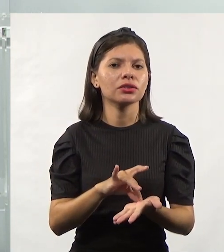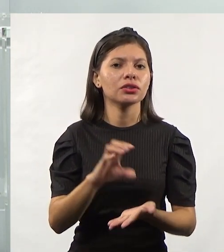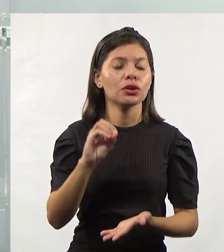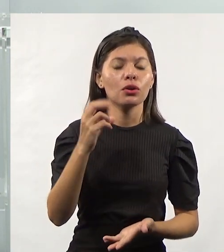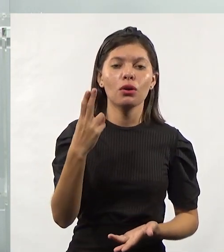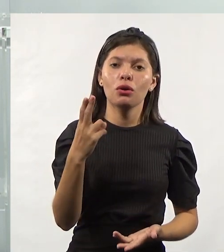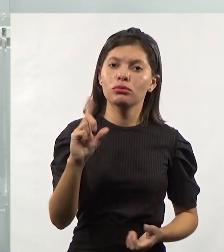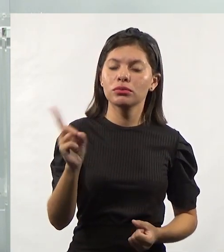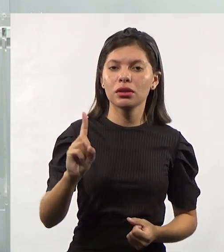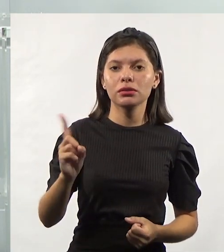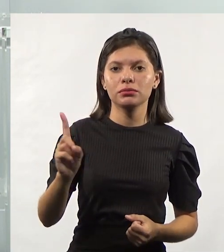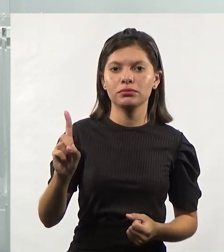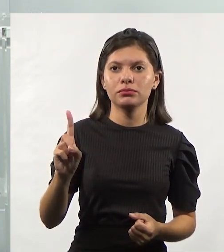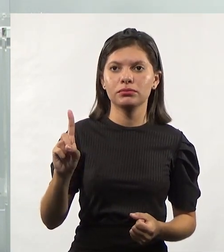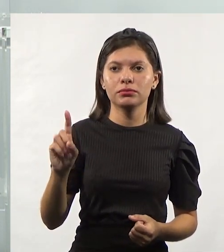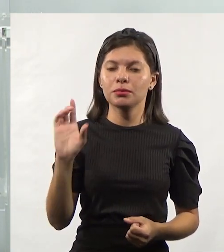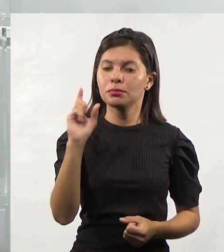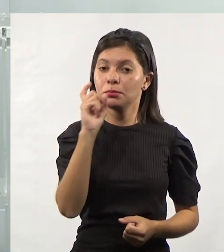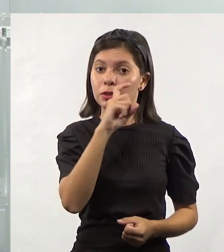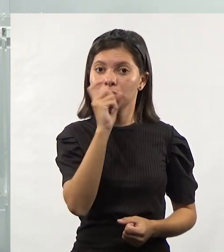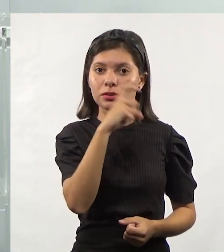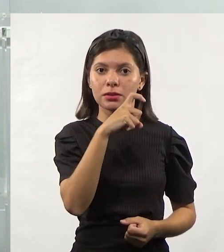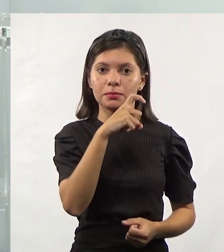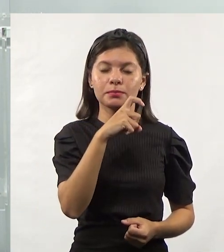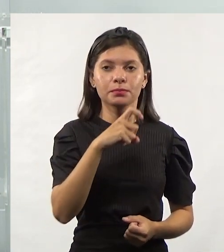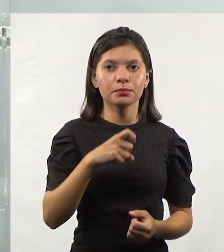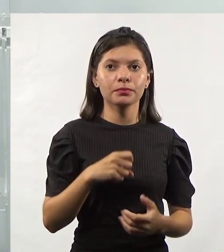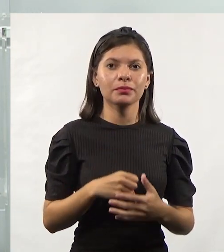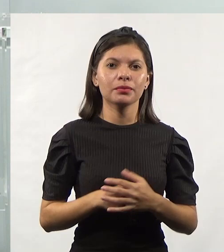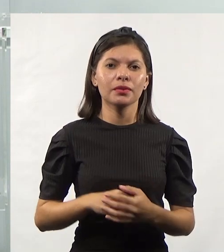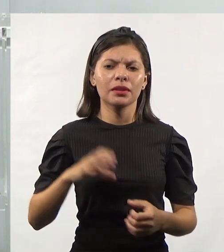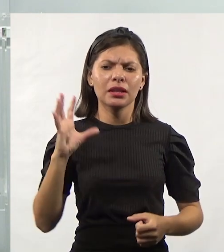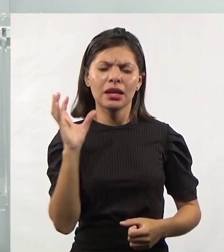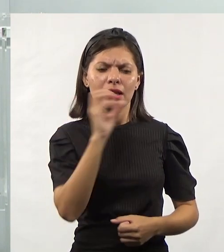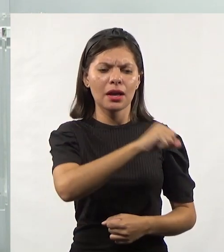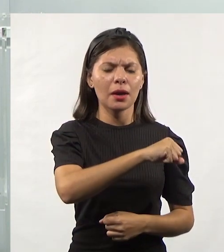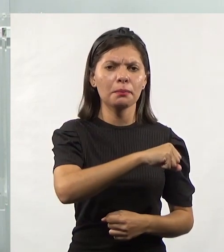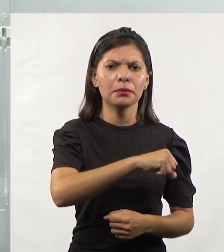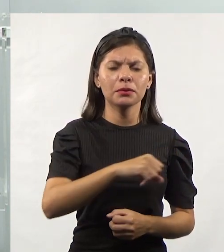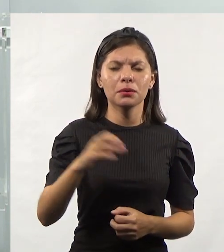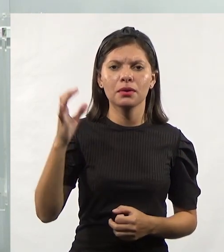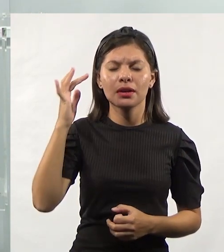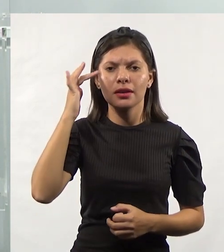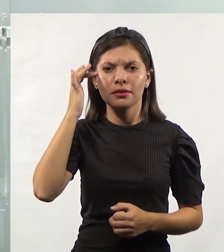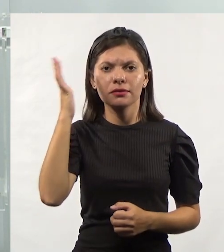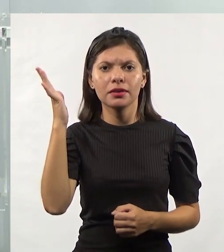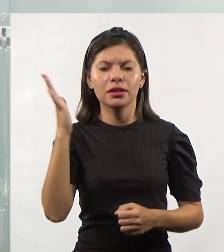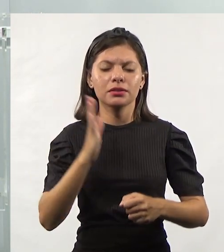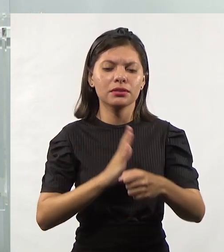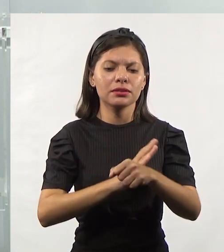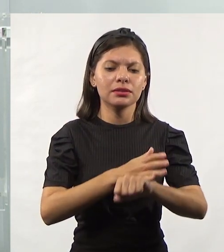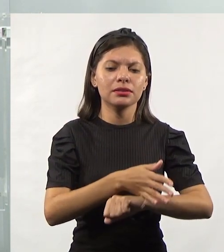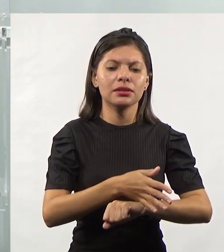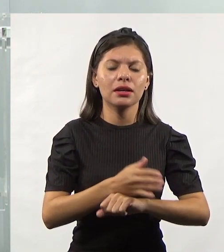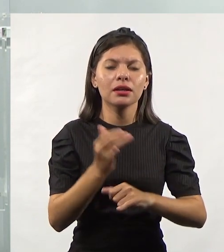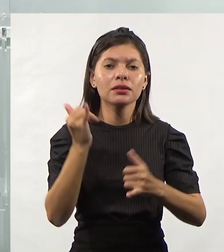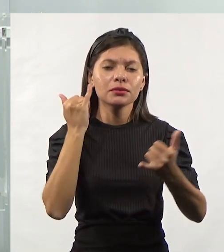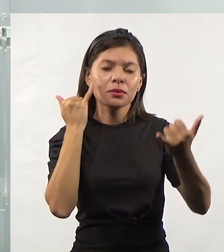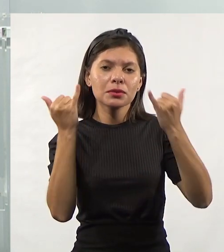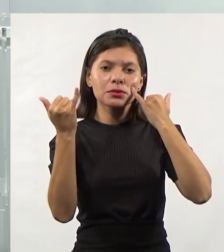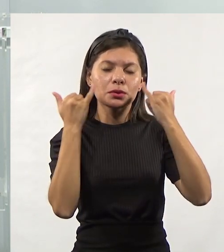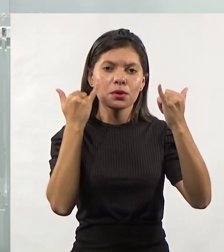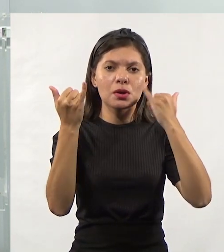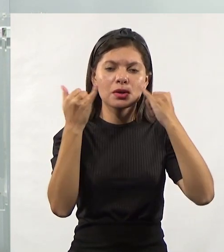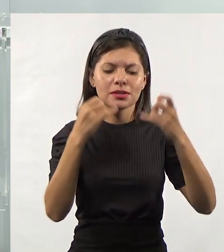Mas a velocidade com que as coisas acontecem é muito grande. A facilidade também que a gente tem acesso a